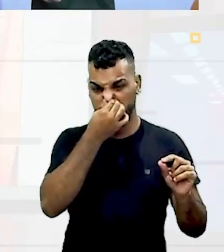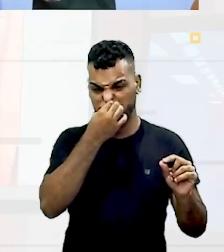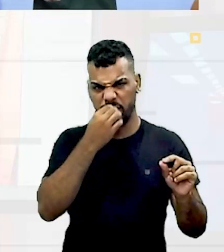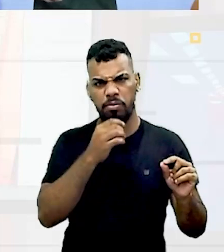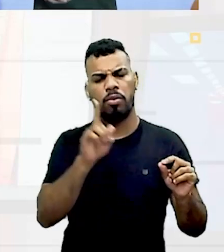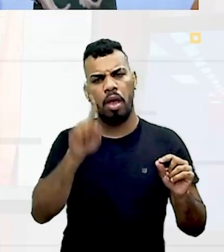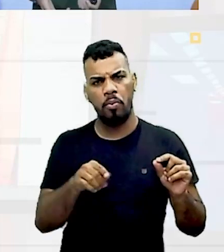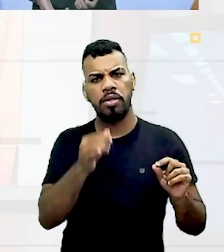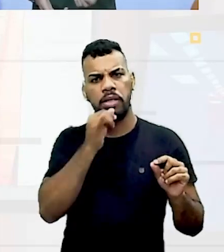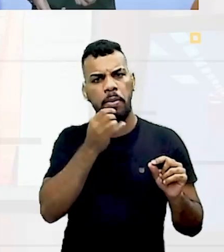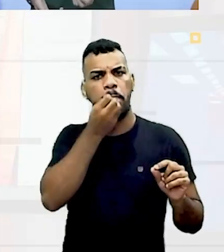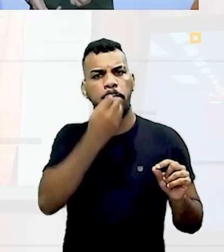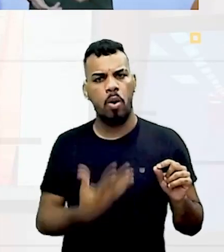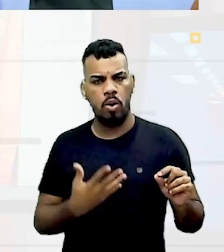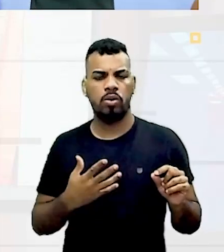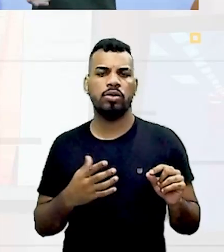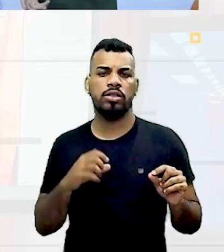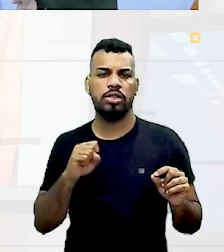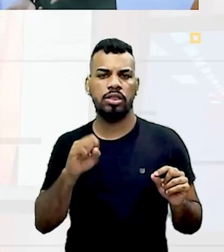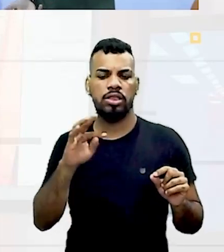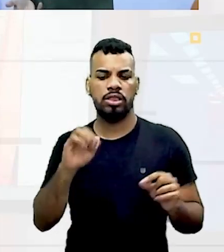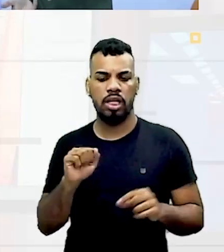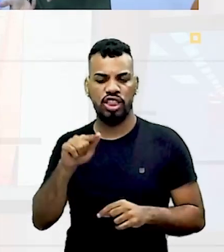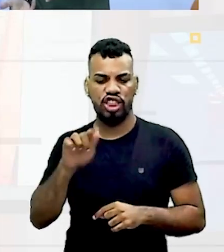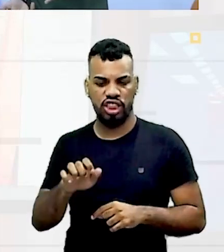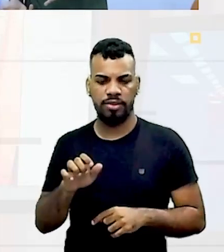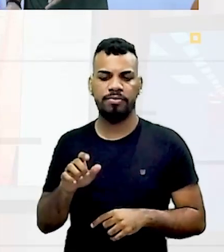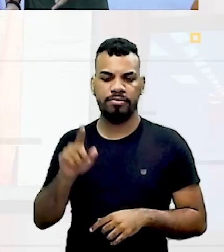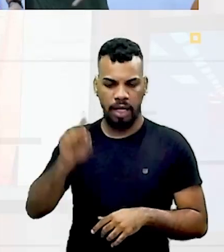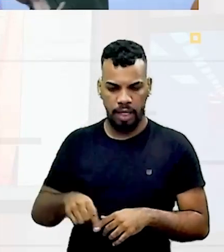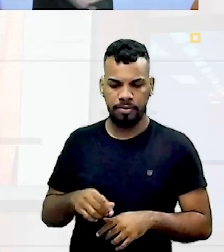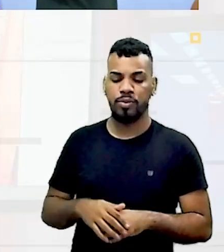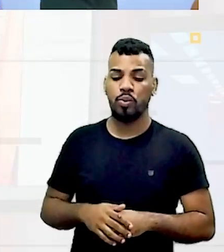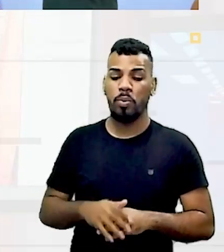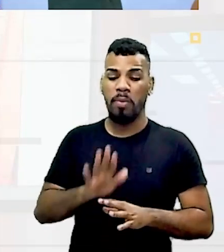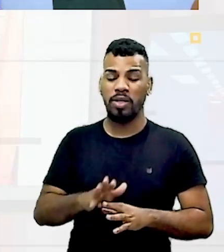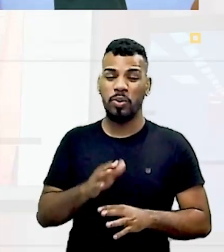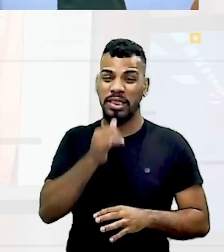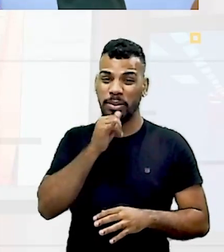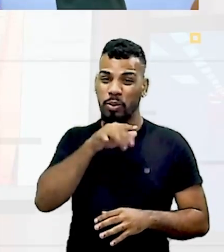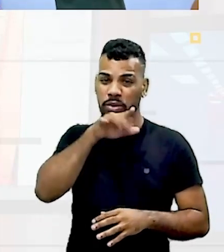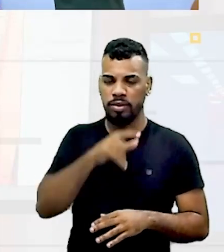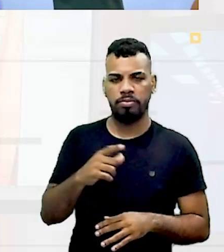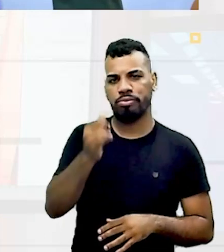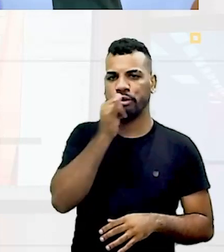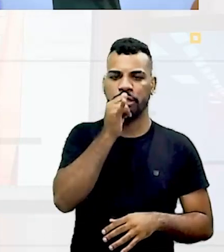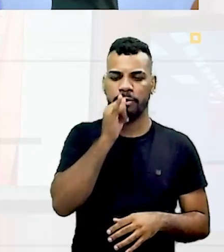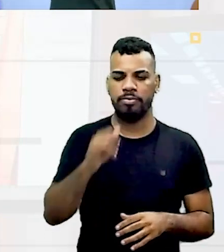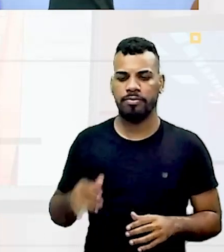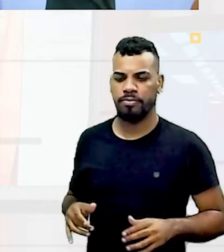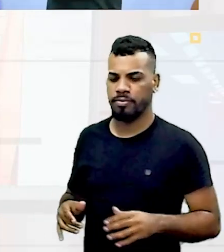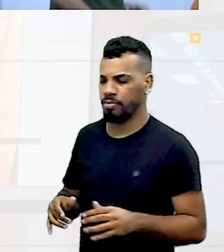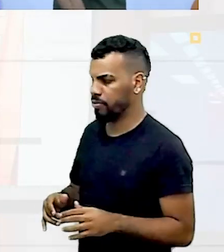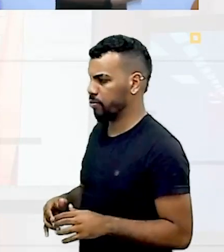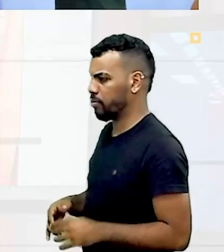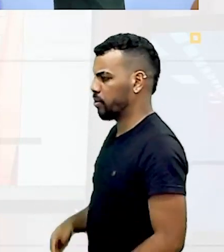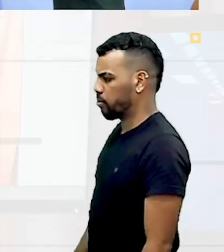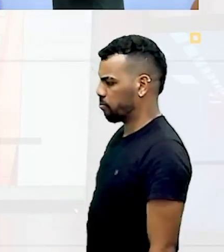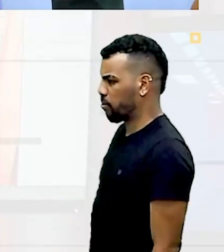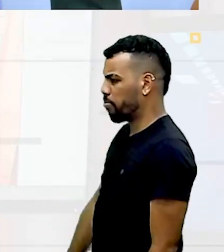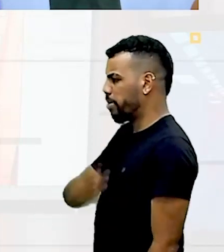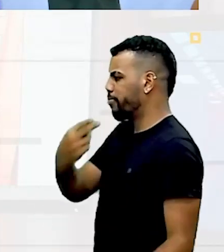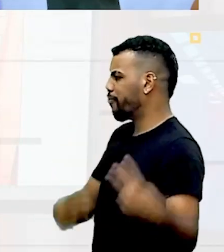bom de staging. Um exemplo ruim de staging seria se eu virasse de lado e vocês não conseguissem